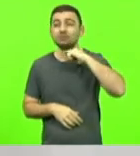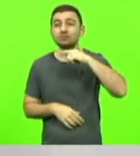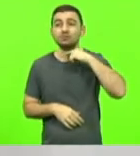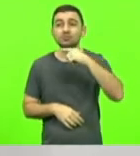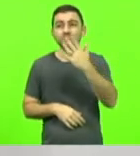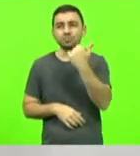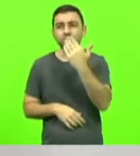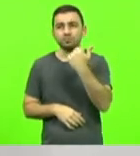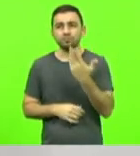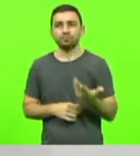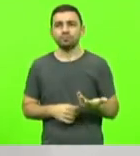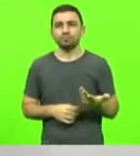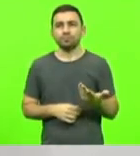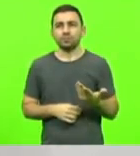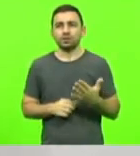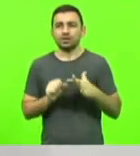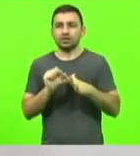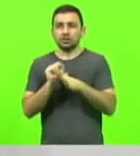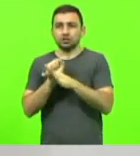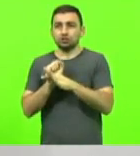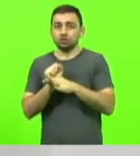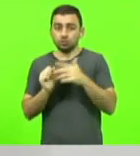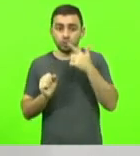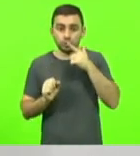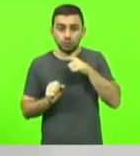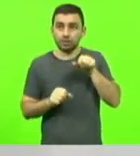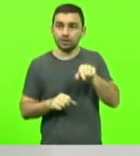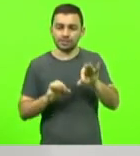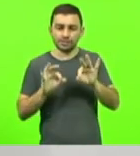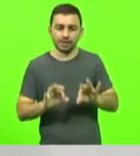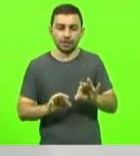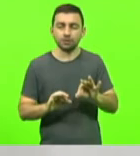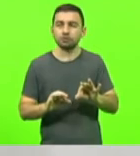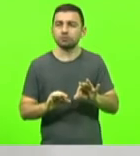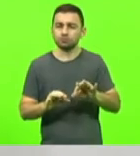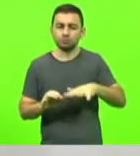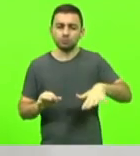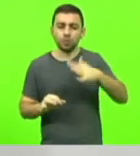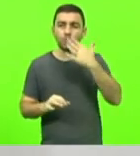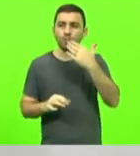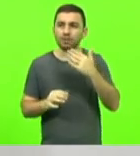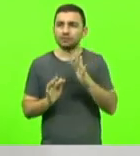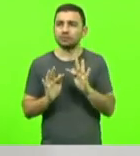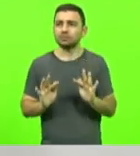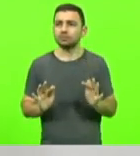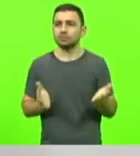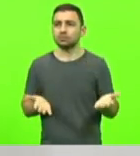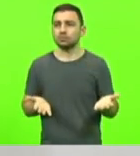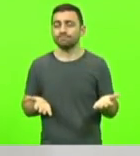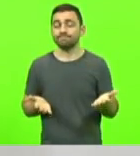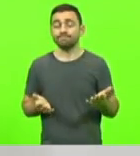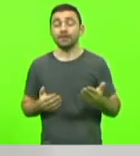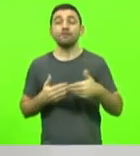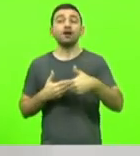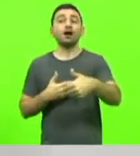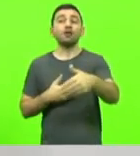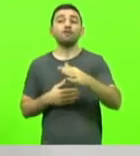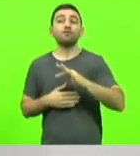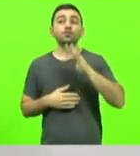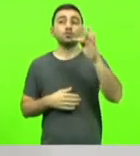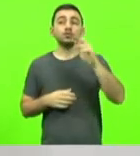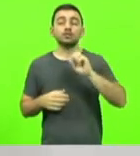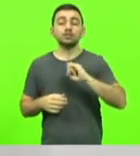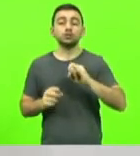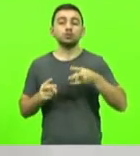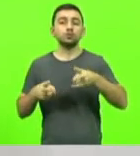alimentar, em garantir o pão na mesa. E aí vocês imaginem o que se esperar de um país se continuar nesse